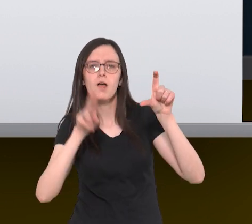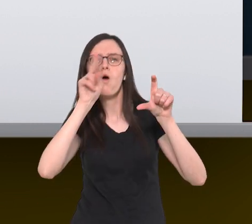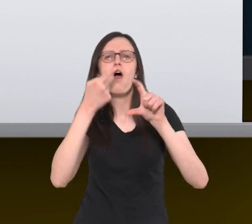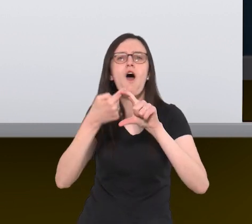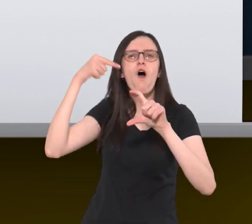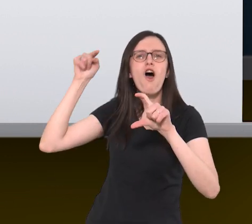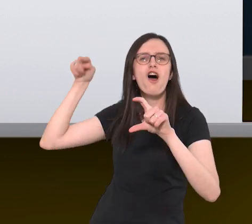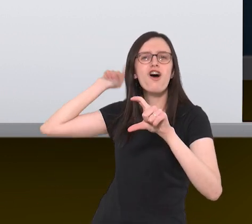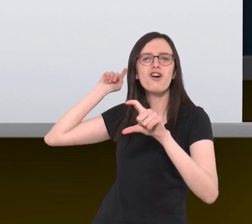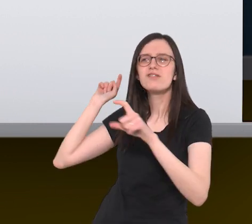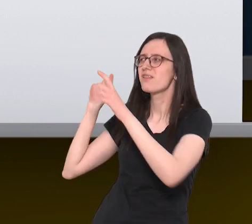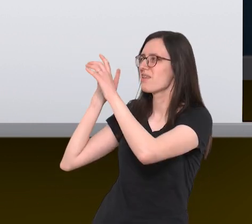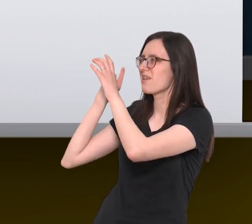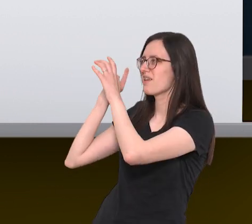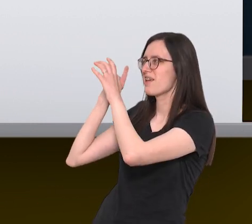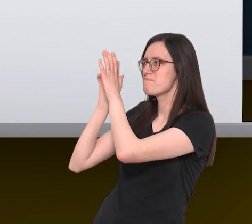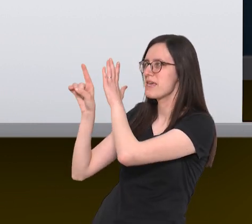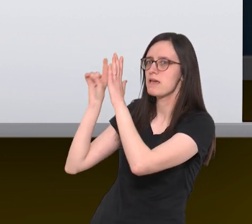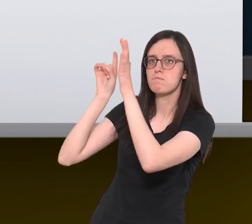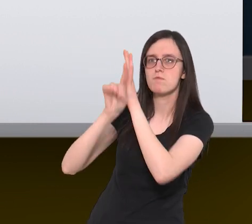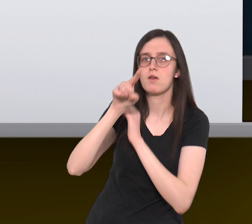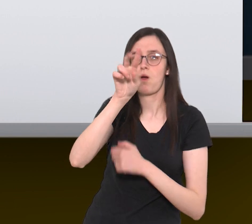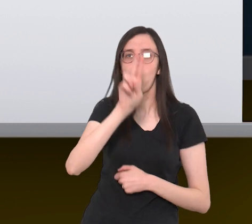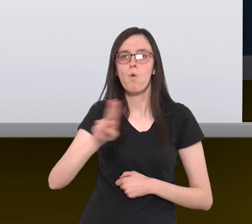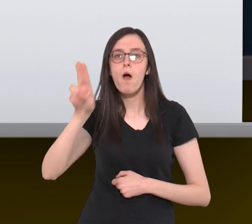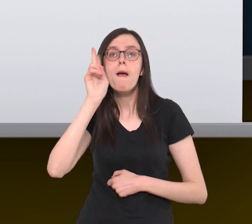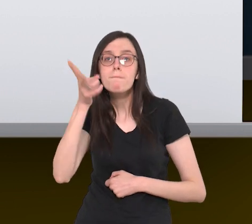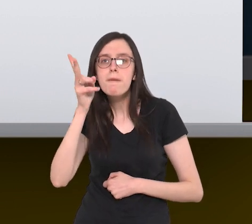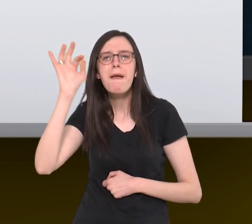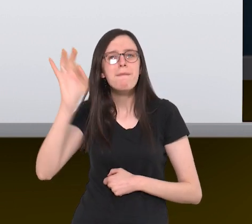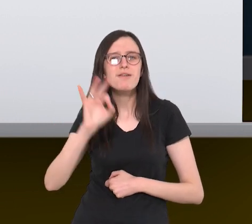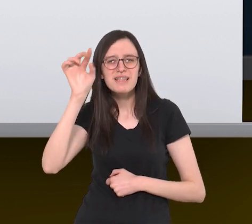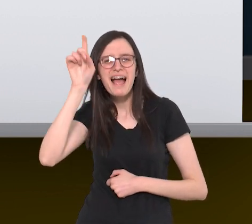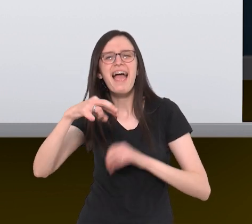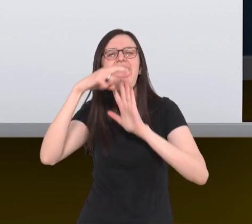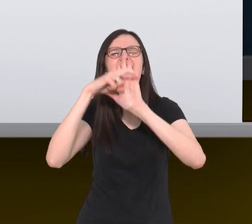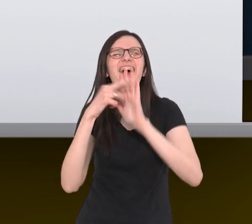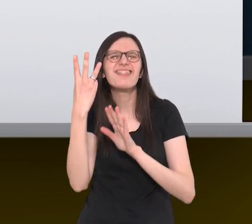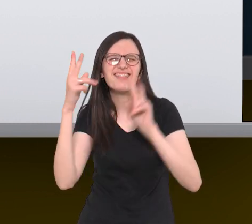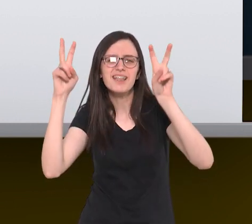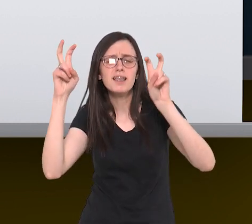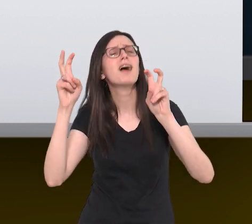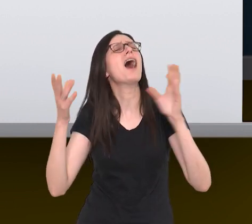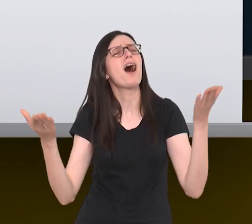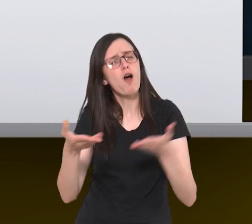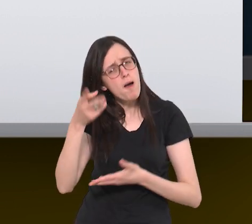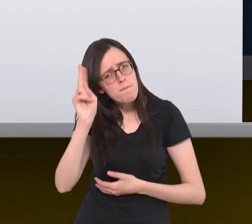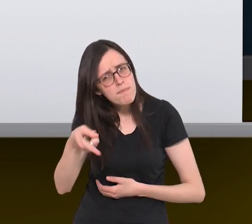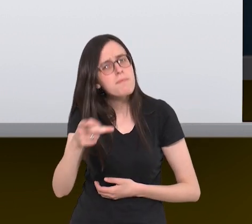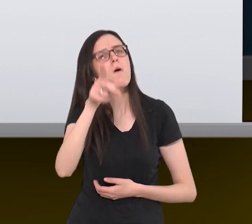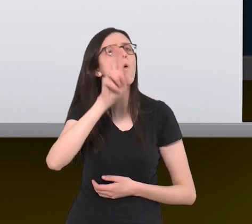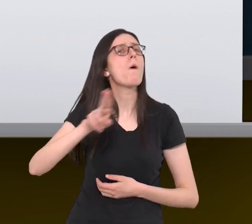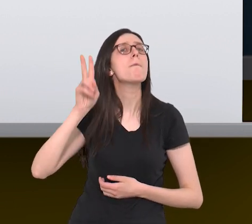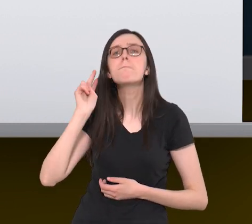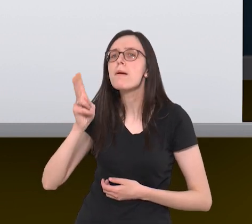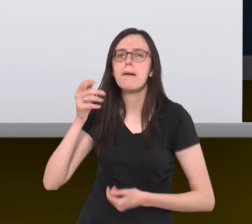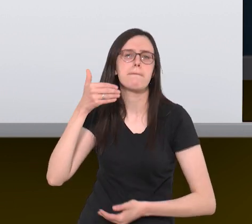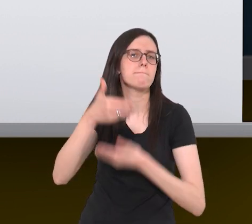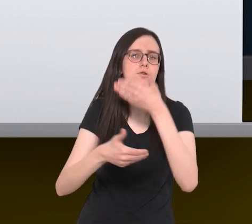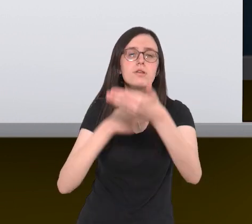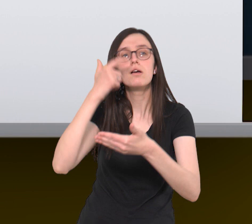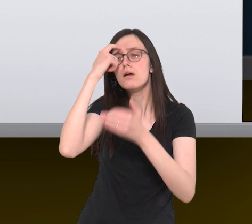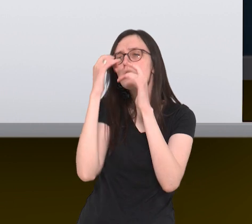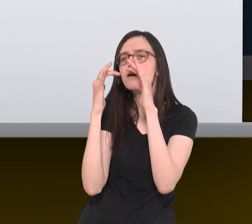problemas dos dois primeiros usando a regra de 3 para resolver a porcentagem, faça a mesma coisa, utilize o mesmo